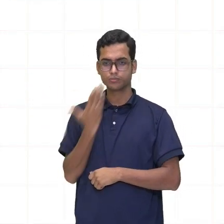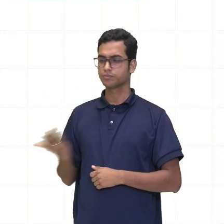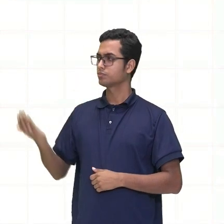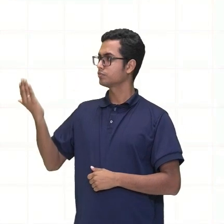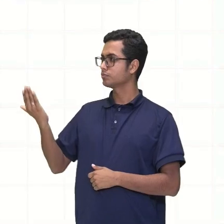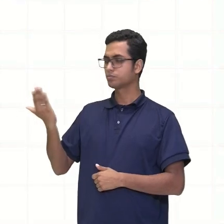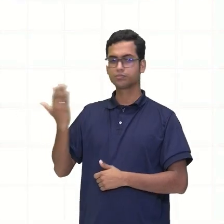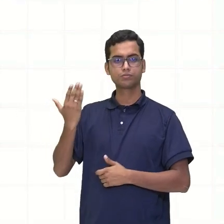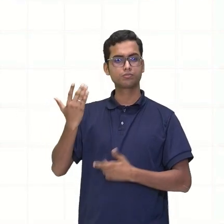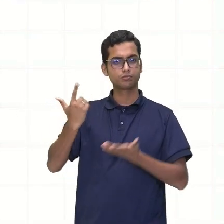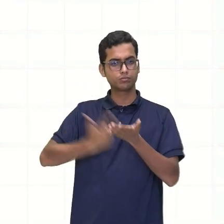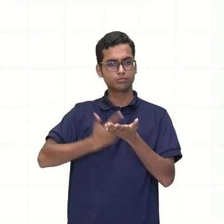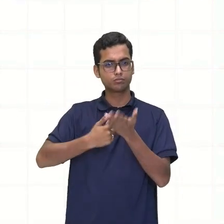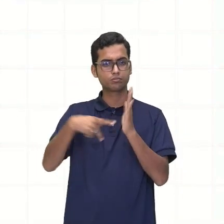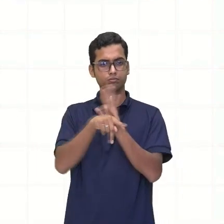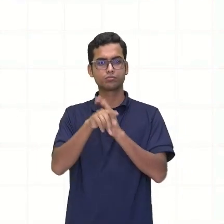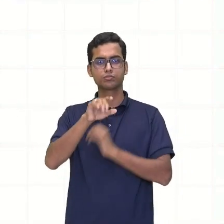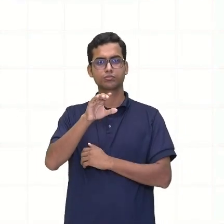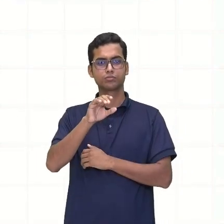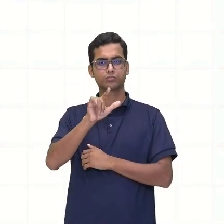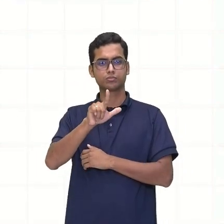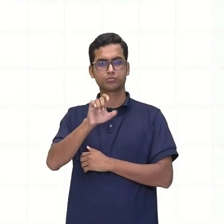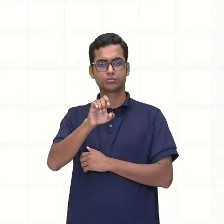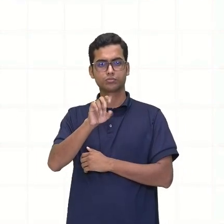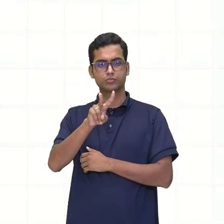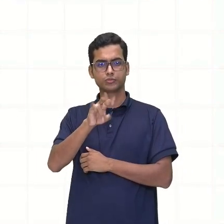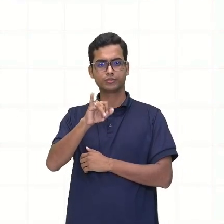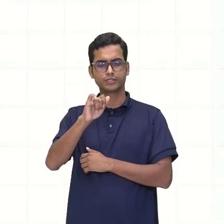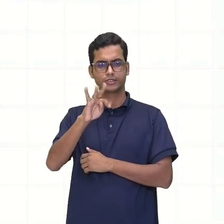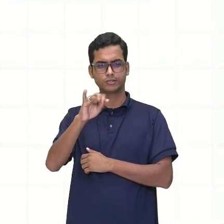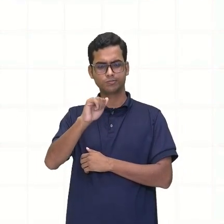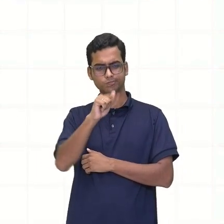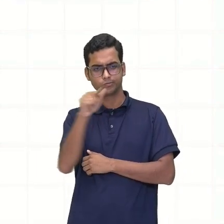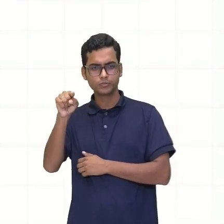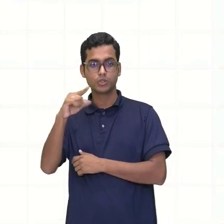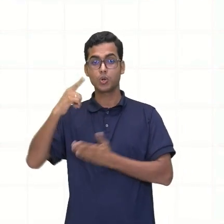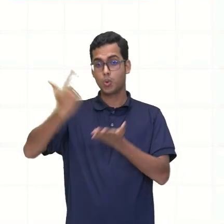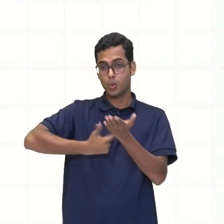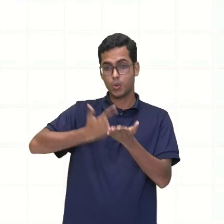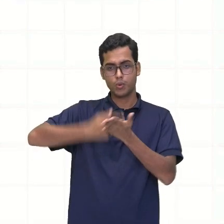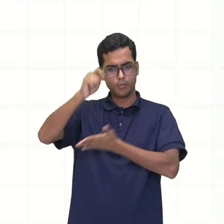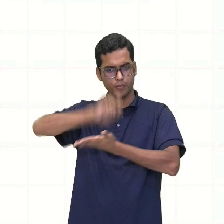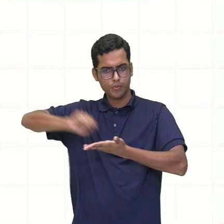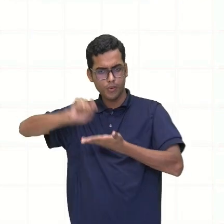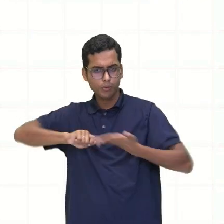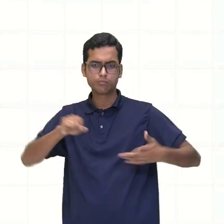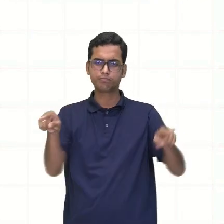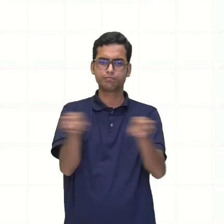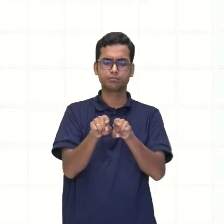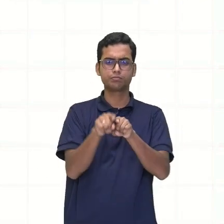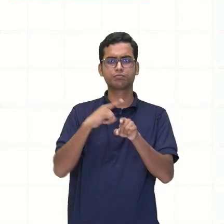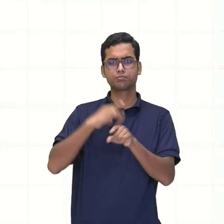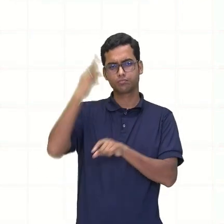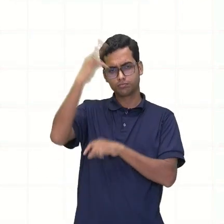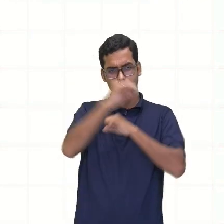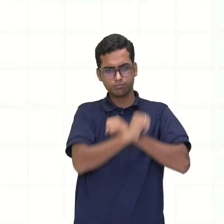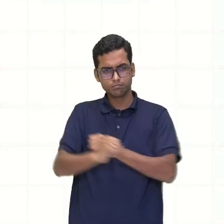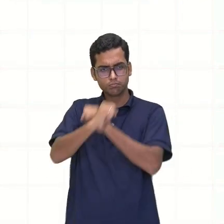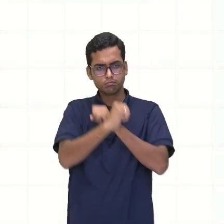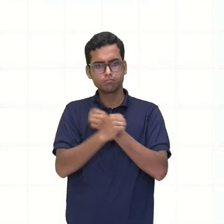sua obra Leviatã, é a principal obra dele, ou seja, o livro que ele vai escrever. Ele vai defender uma teoria